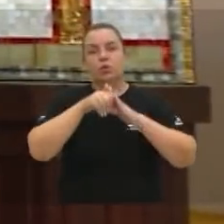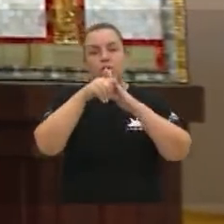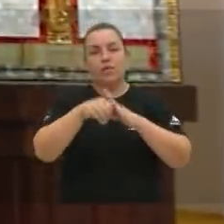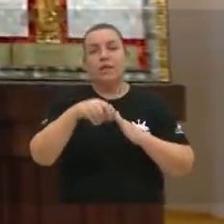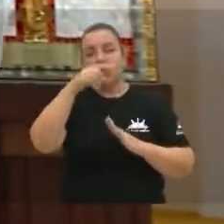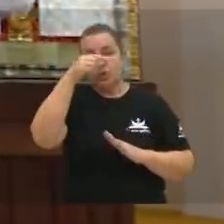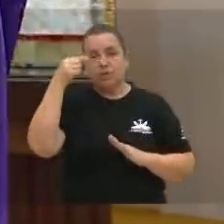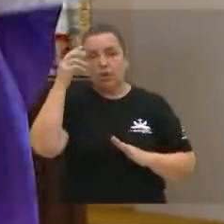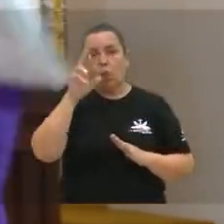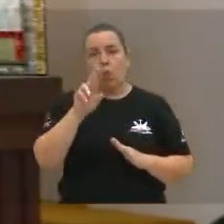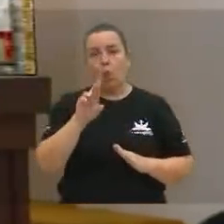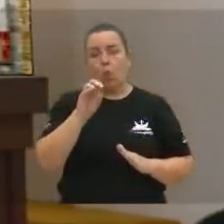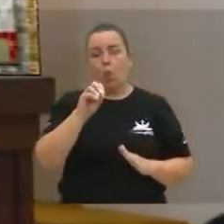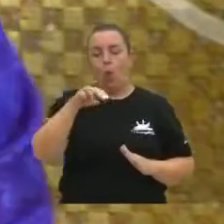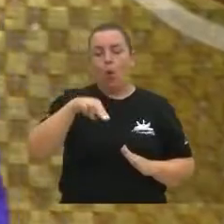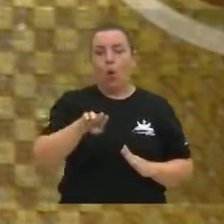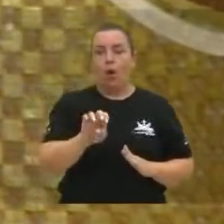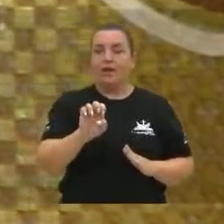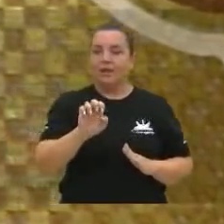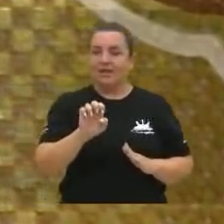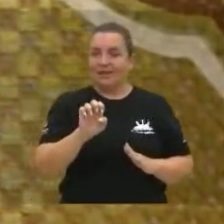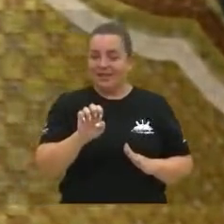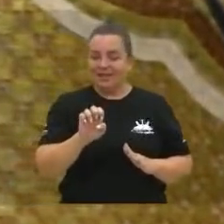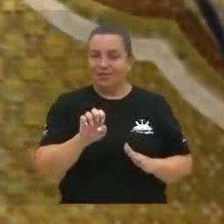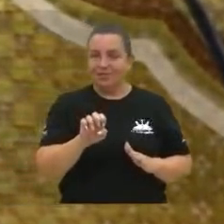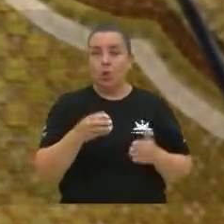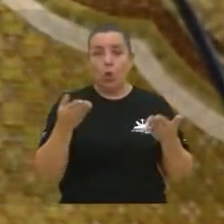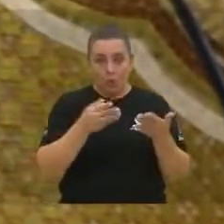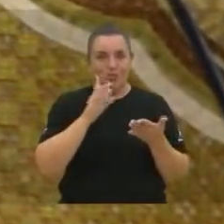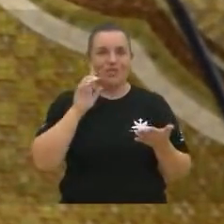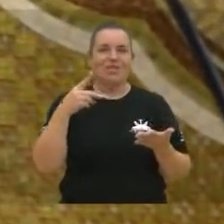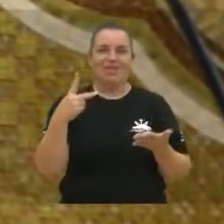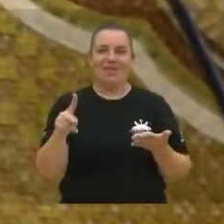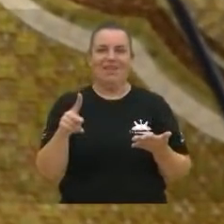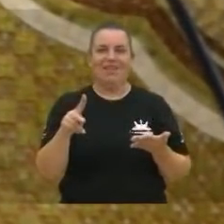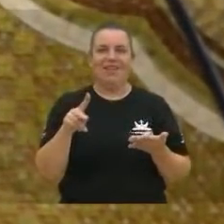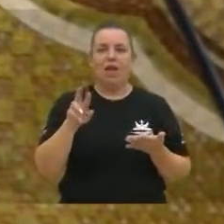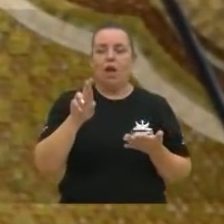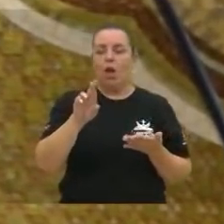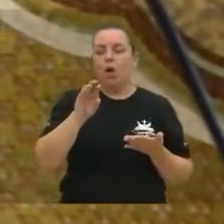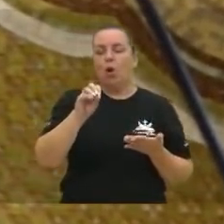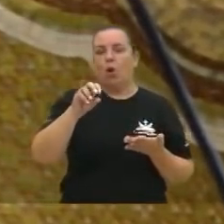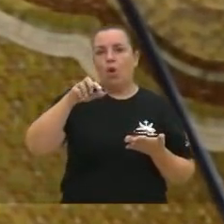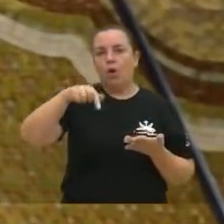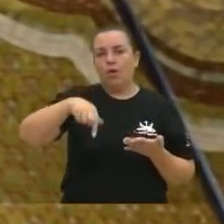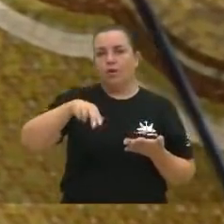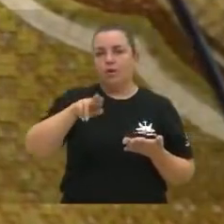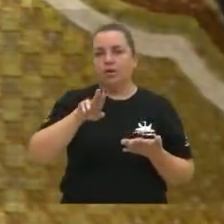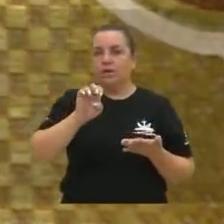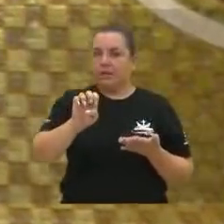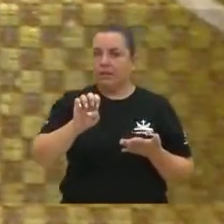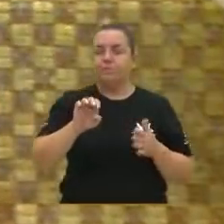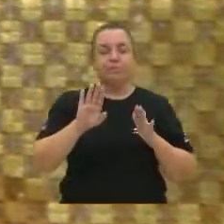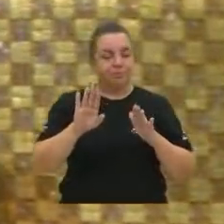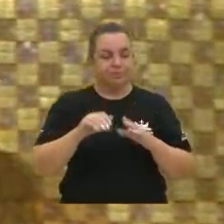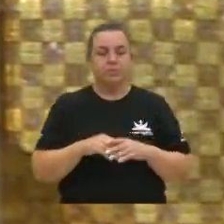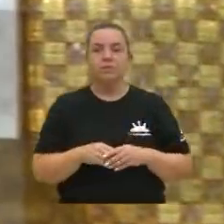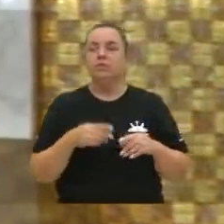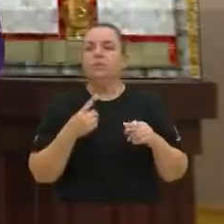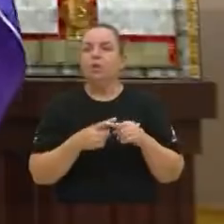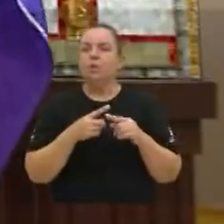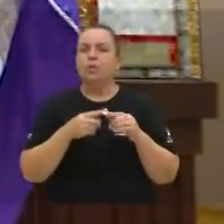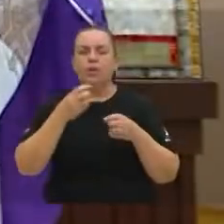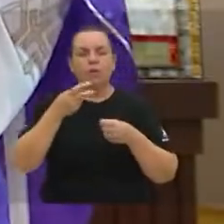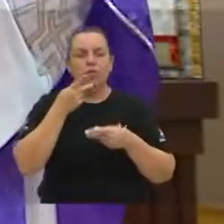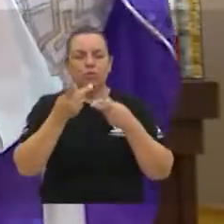de São Roque e não consta hoje é dia de São Roque Ah e por que que eu vou contar